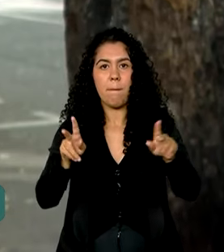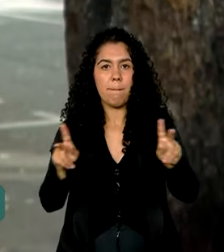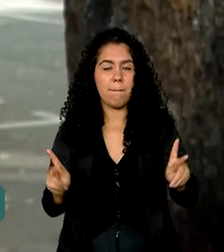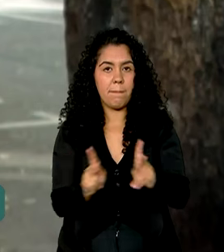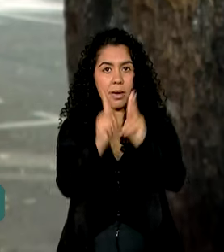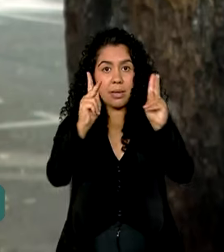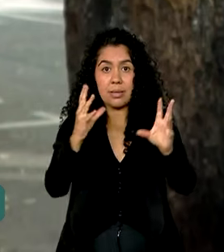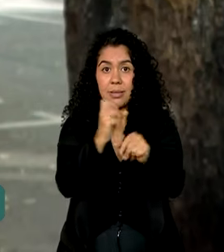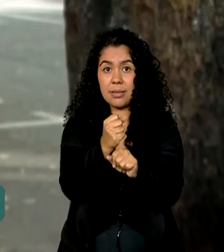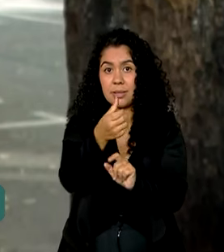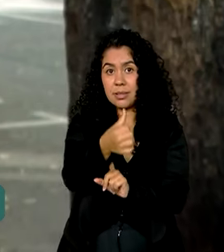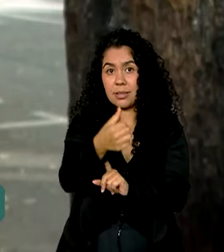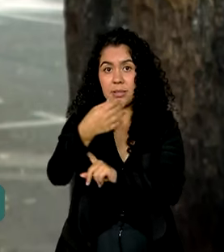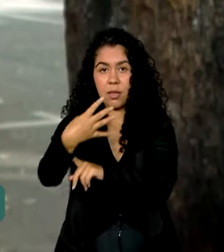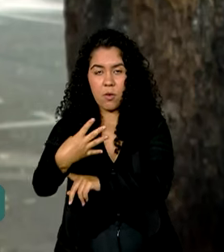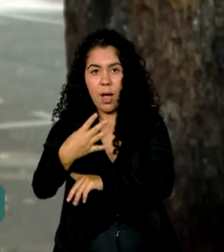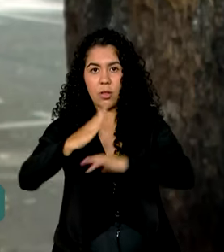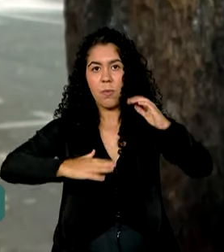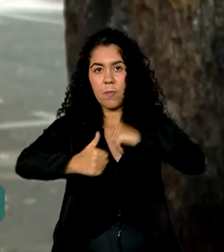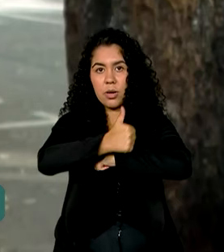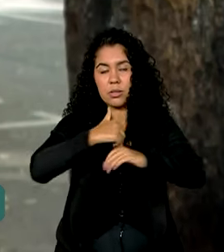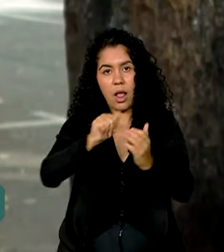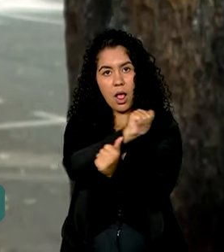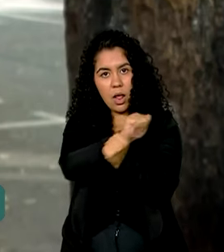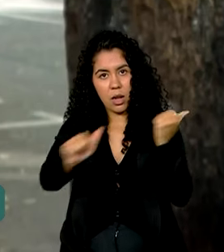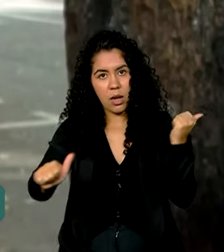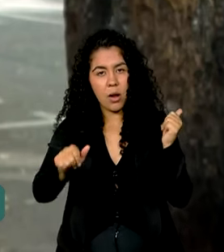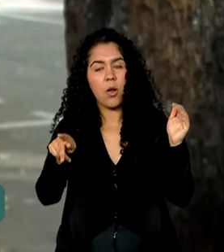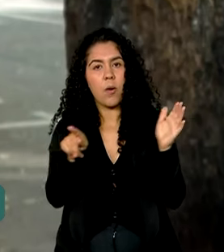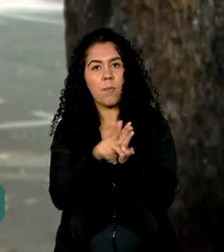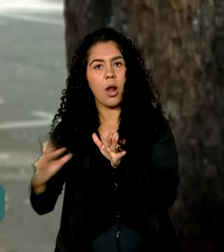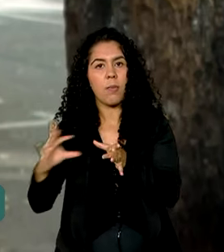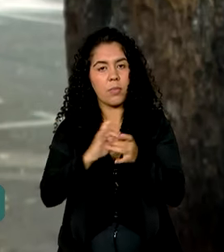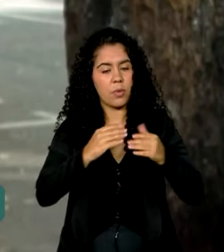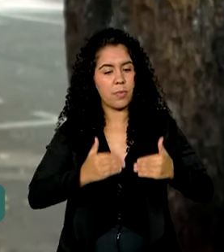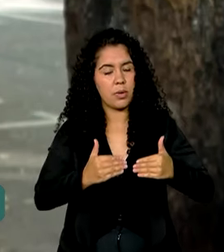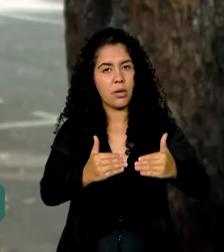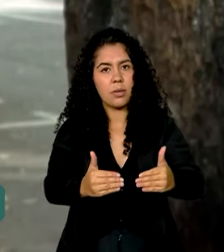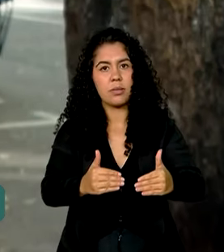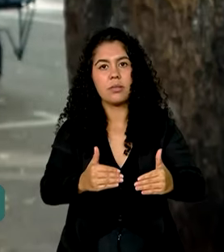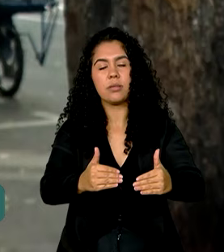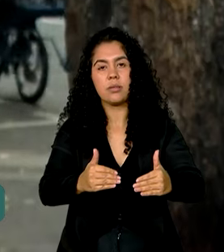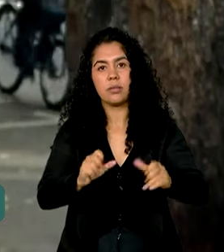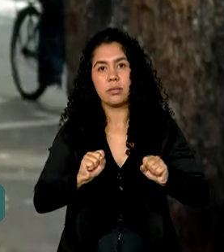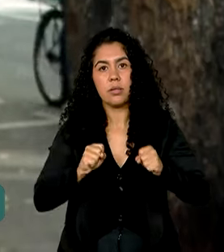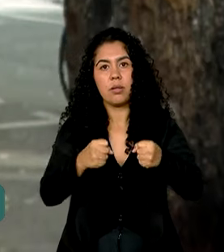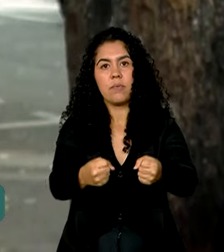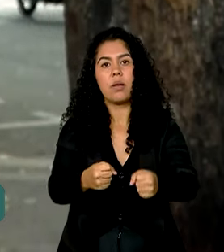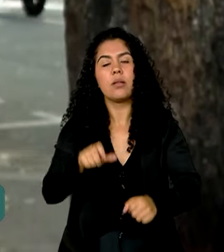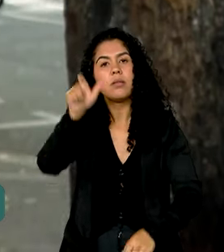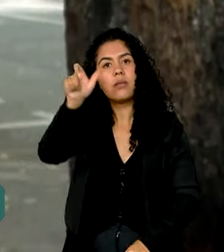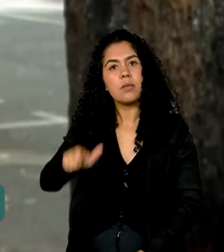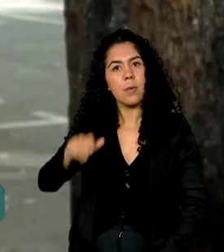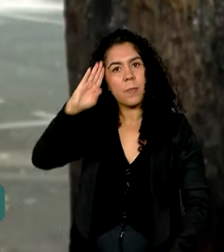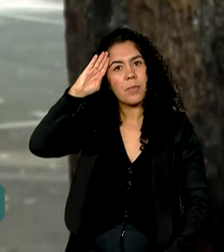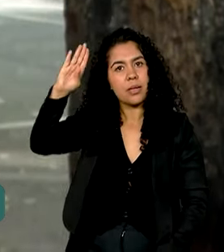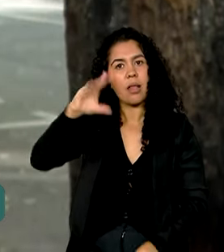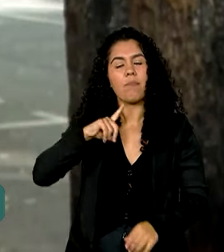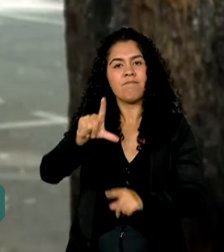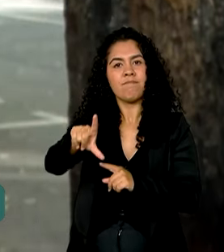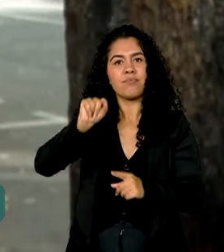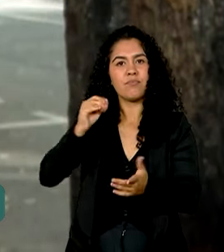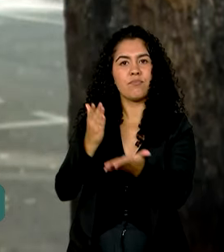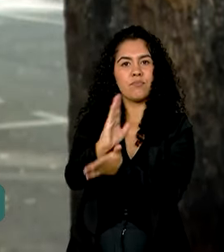atletas do programa Atletas de Alto Rendimento, programa do Ministério da Defesa, e um militar de carreira foram classificados. São cerca